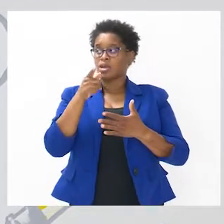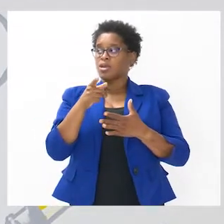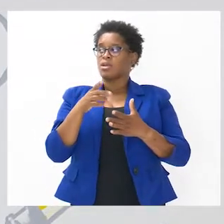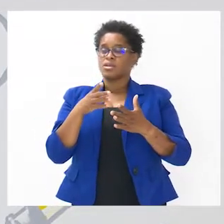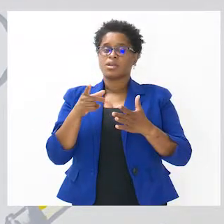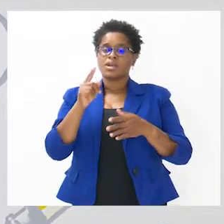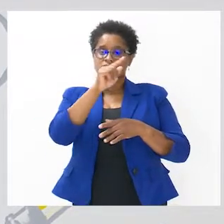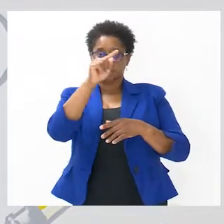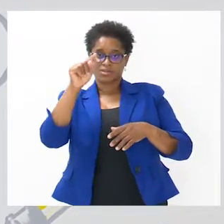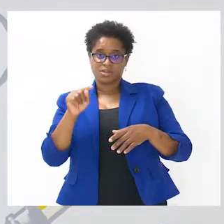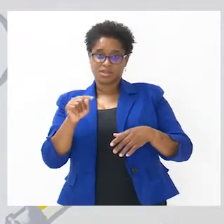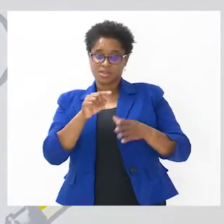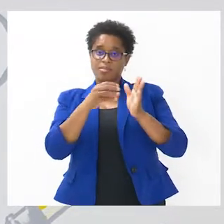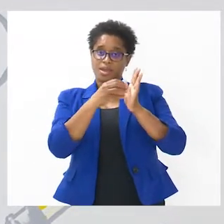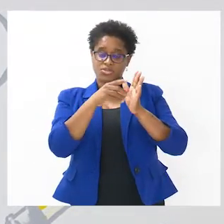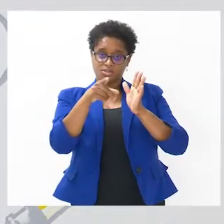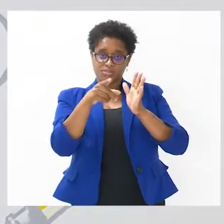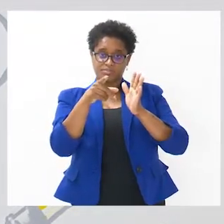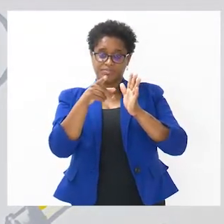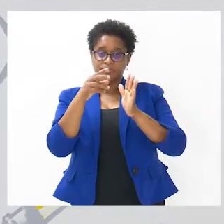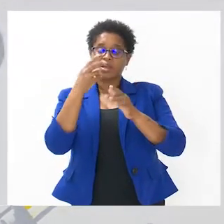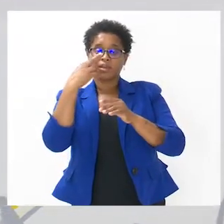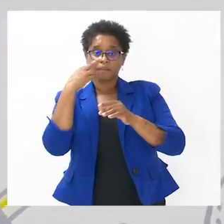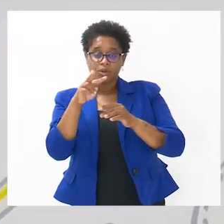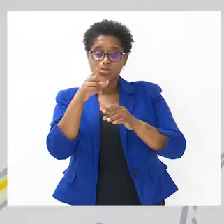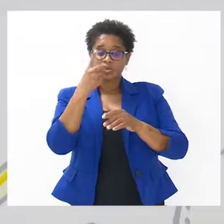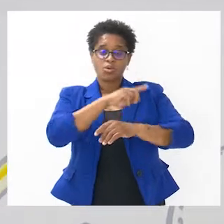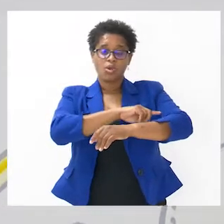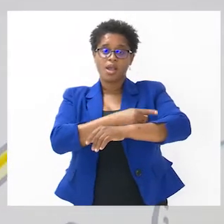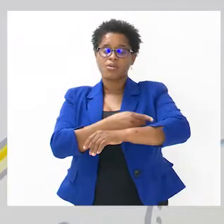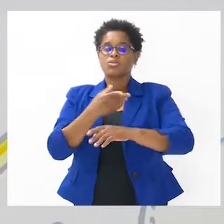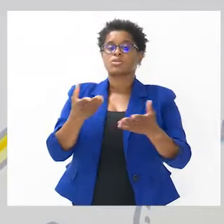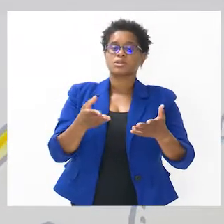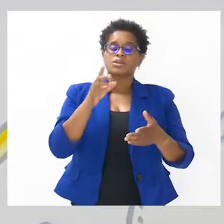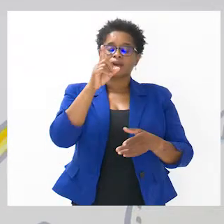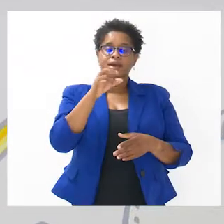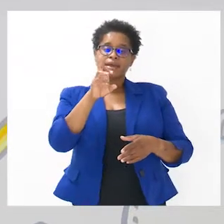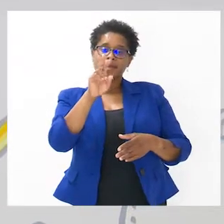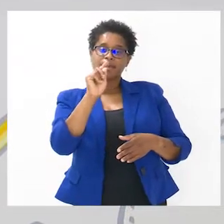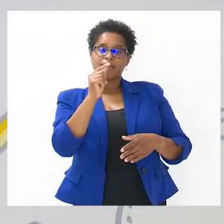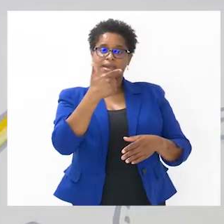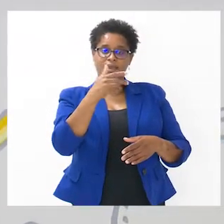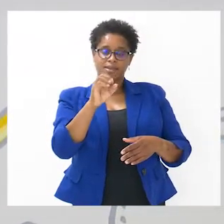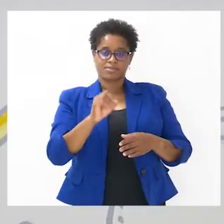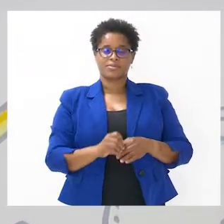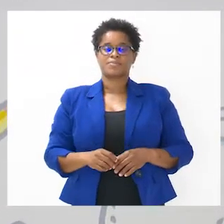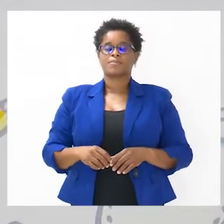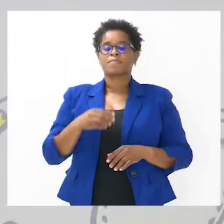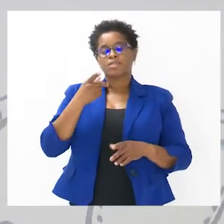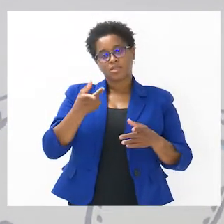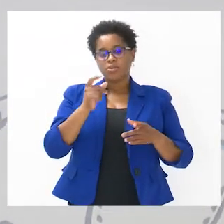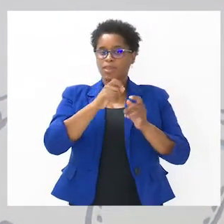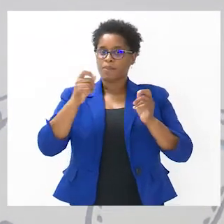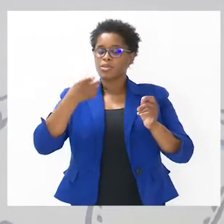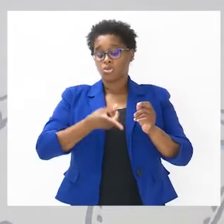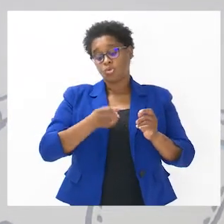esta designação, essa imagem aqui, mostra que é um ângulo reto. Então, o ângulo reto mede 90